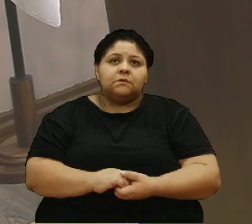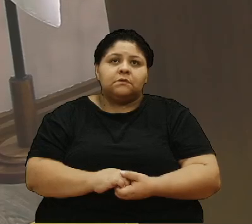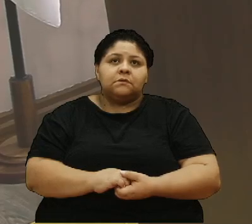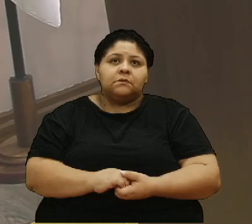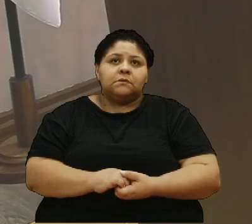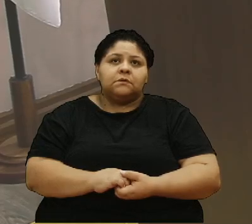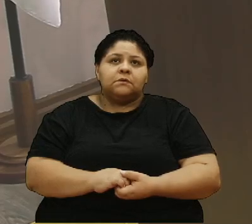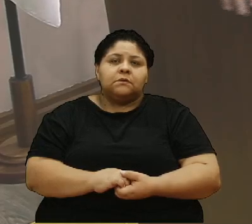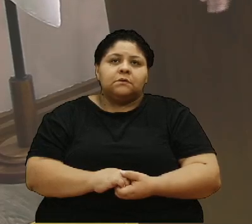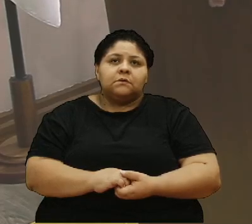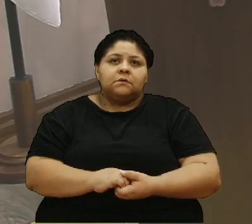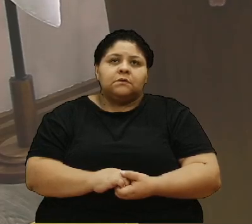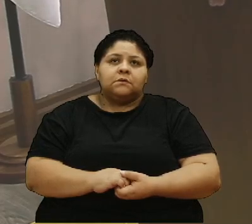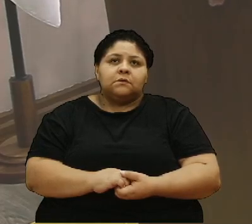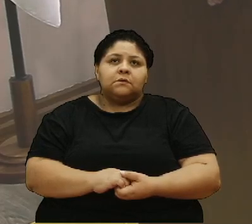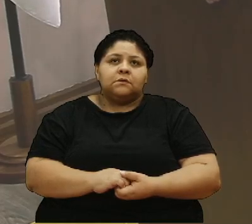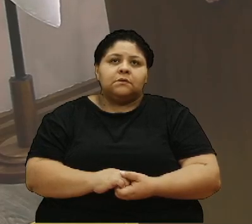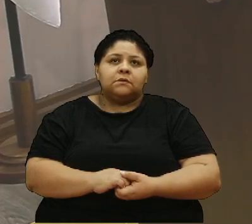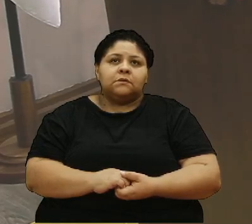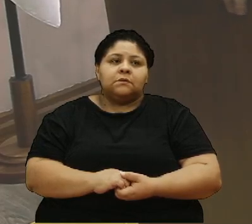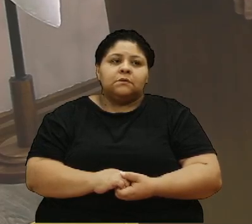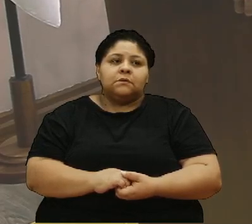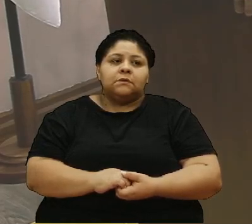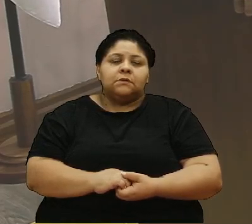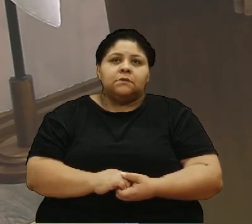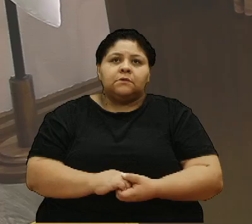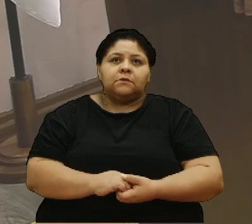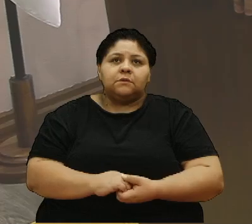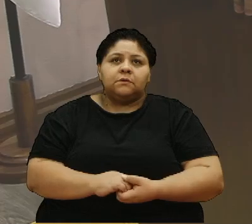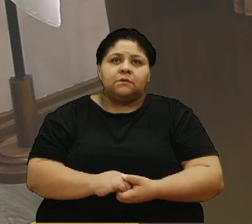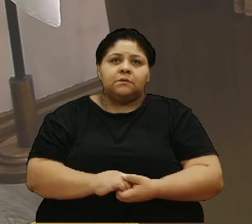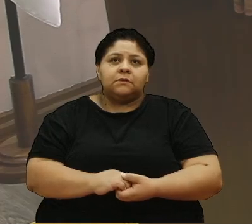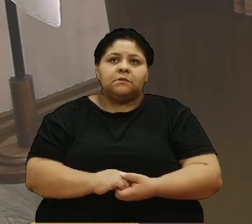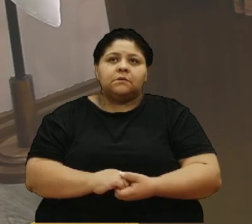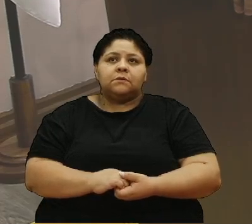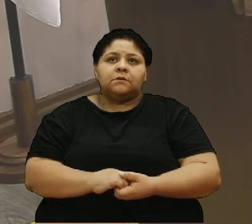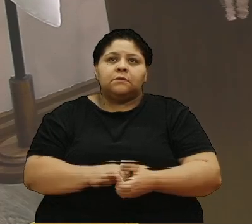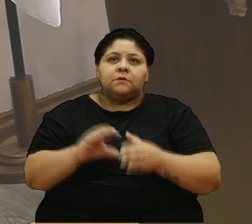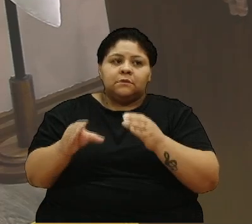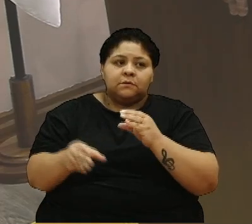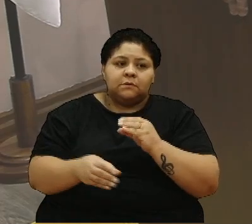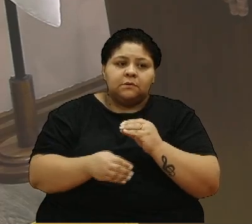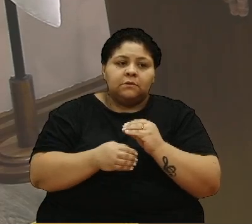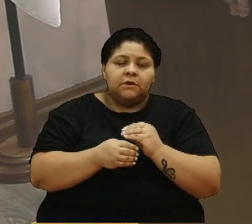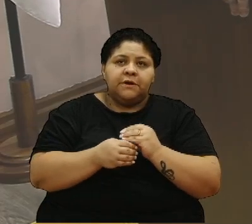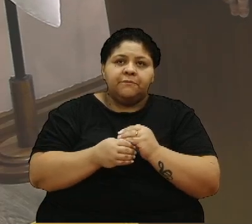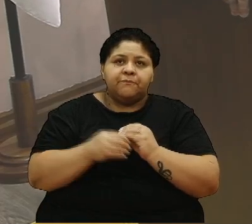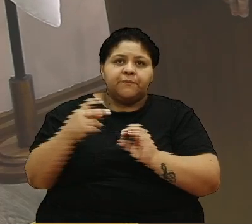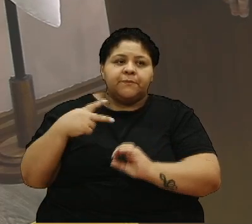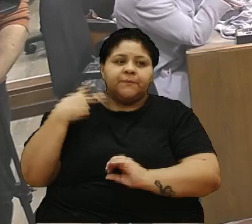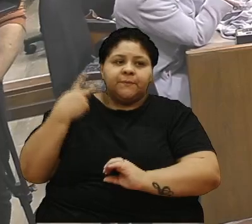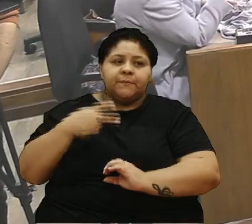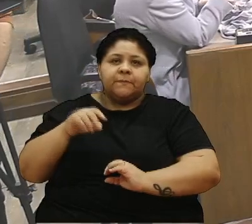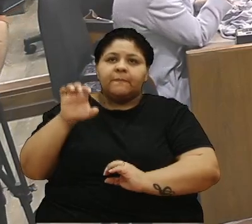Por favor, minha líder. Declaração de líder para a bancada do PT. Seguimos. Uma parte. Por favor, vereadora Rose